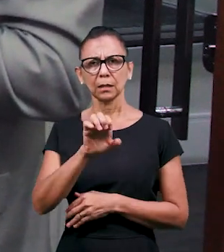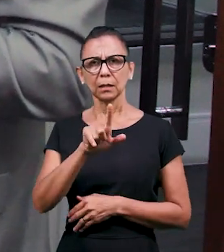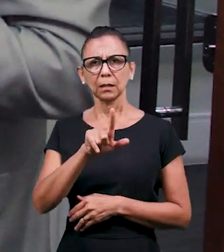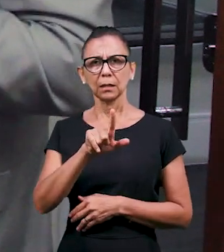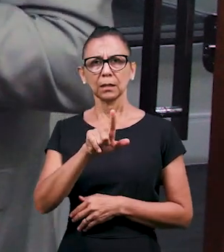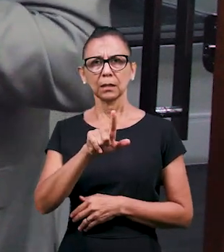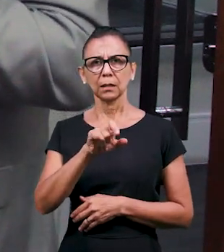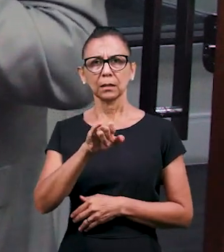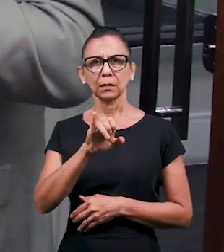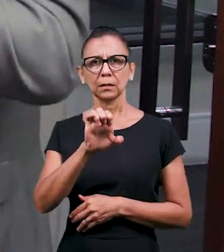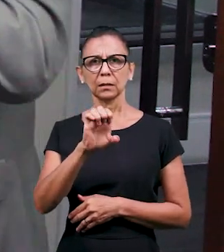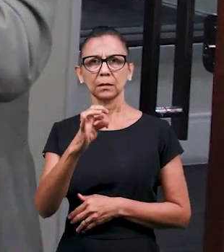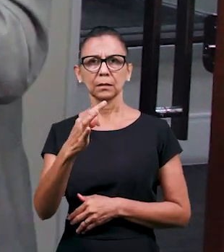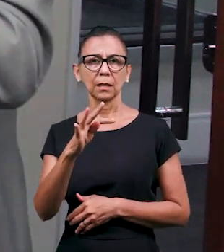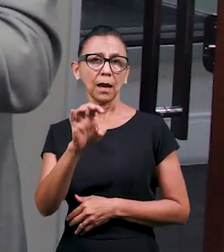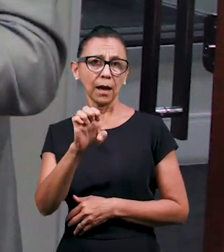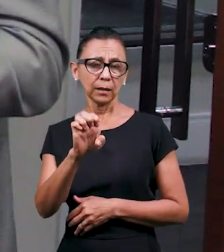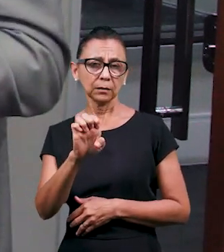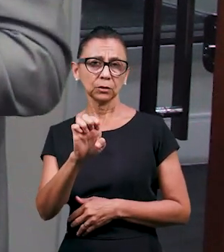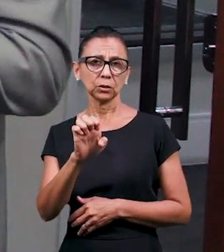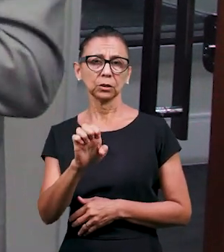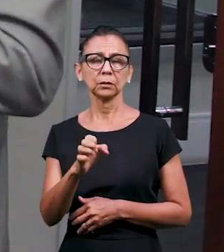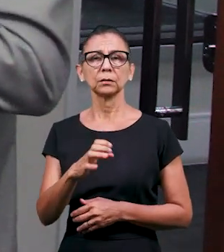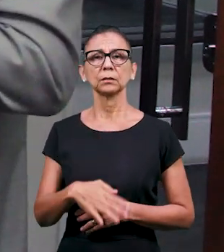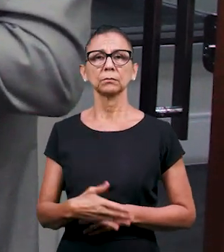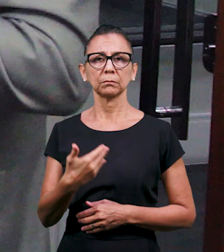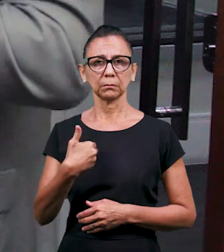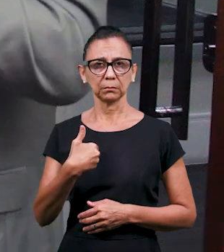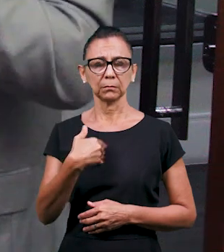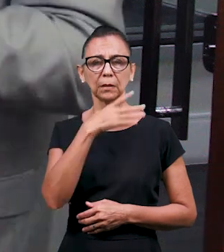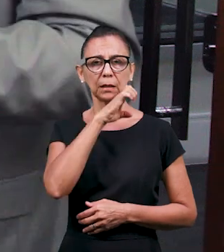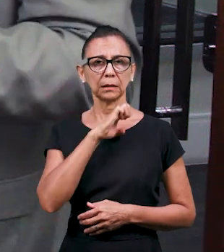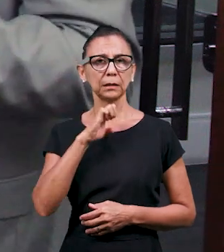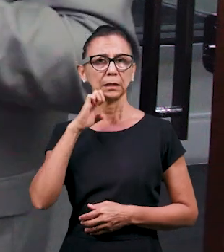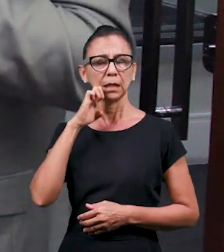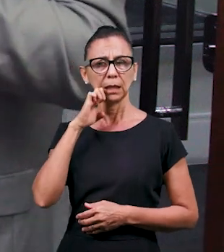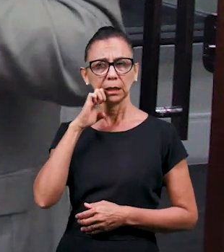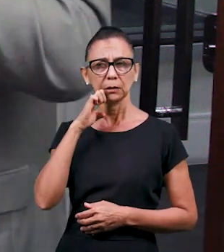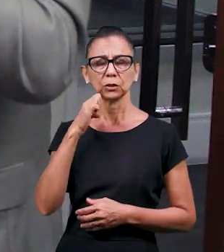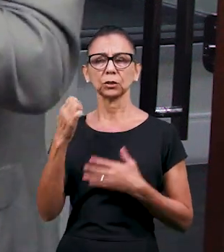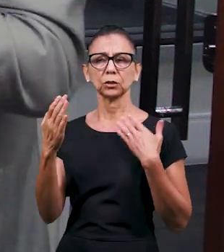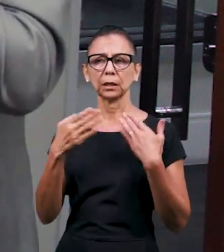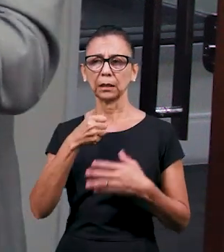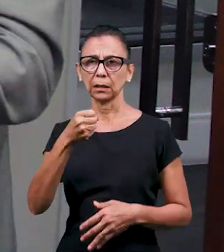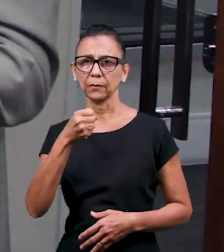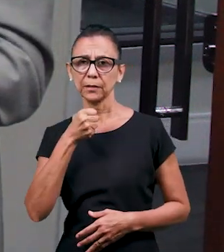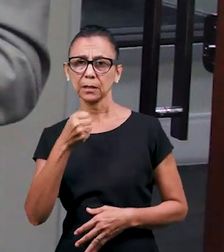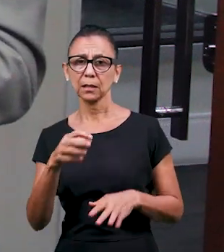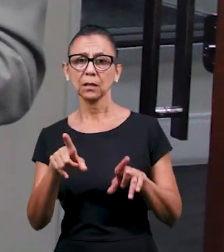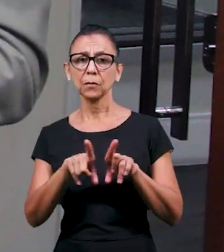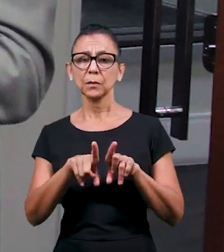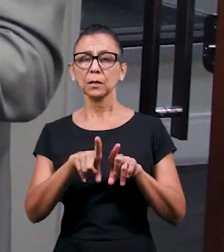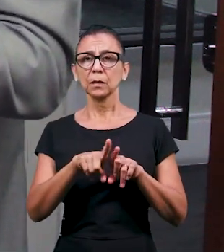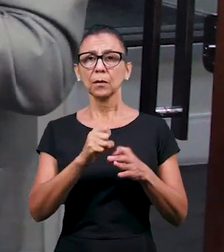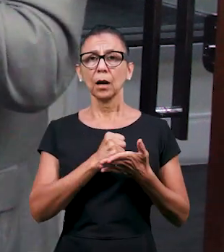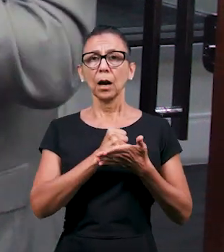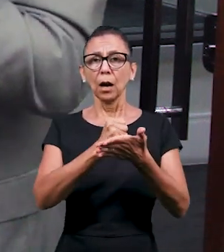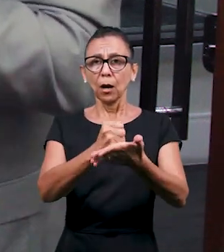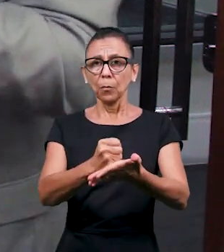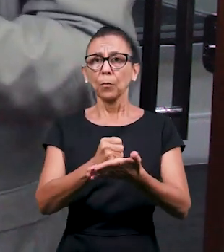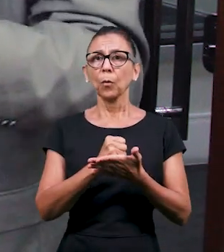a Eliette. A gente já falou um pouco sobre a questão do surdo e do trabalho de Libras na